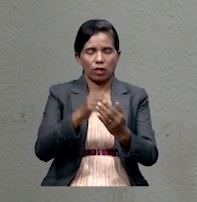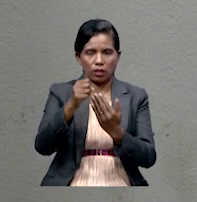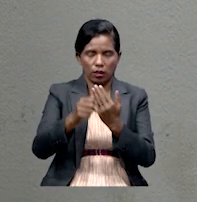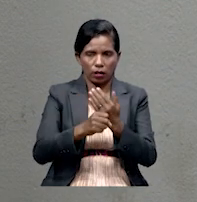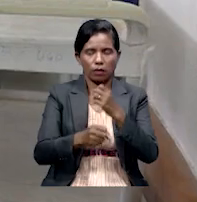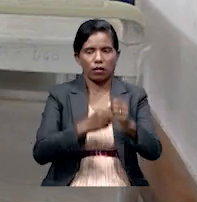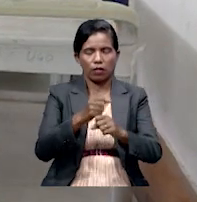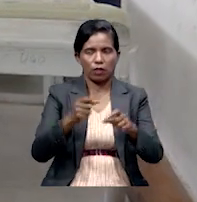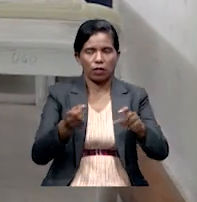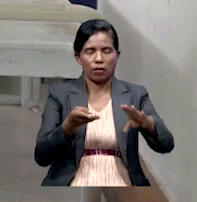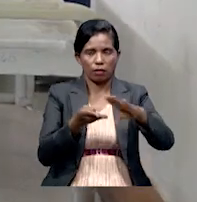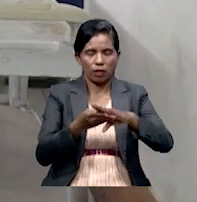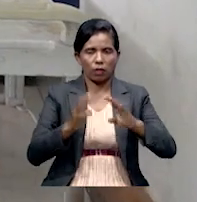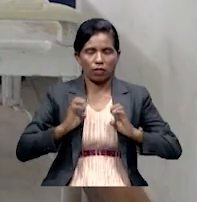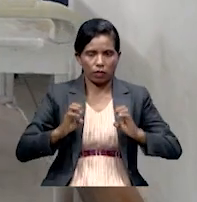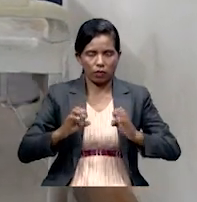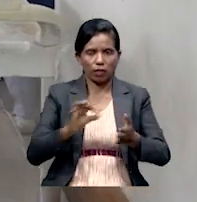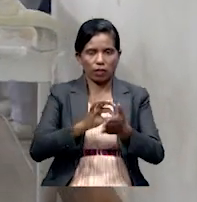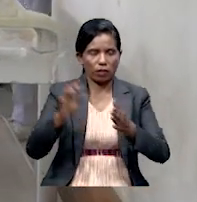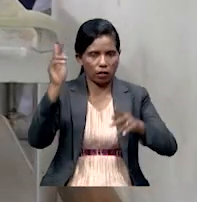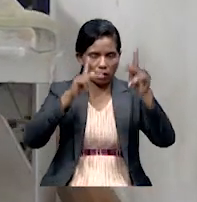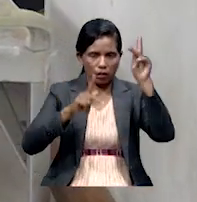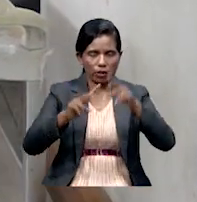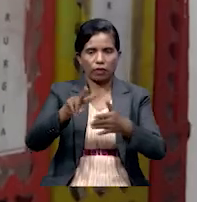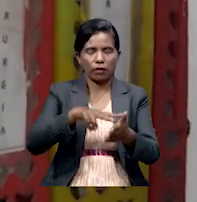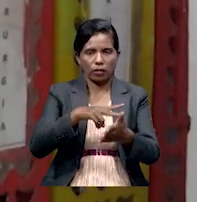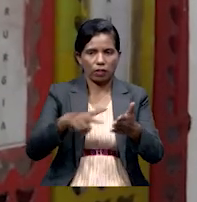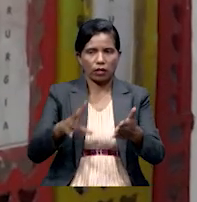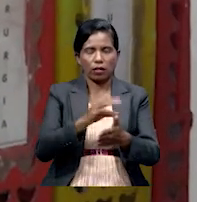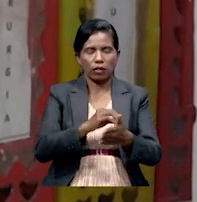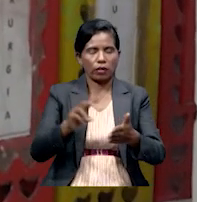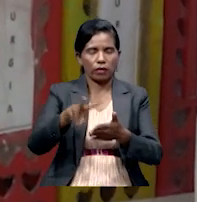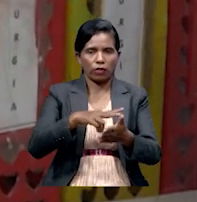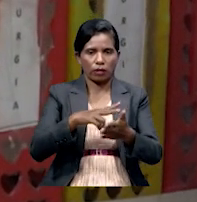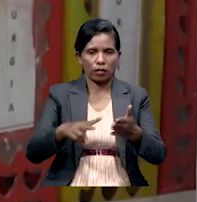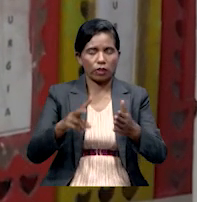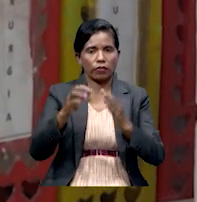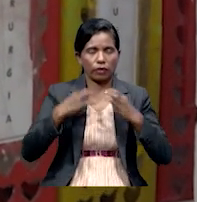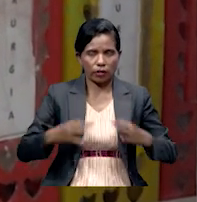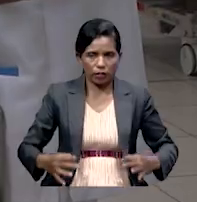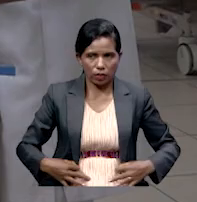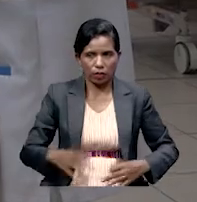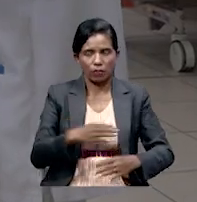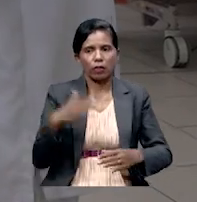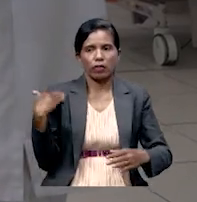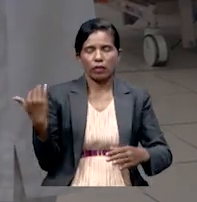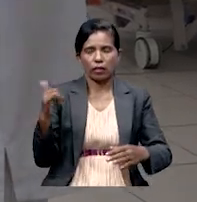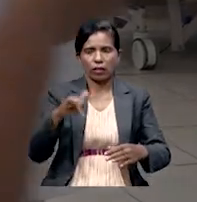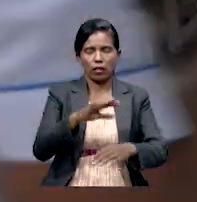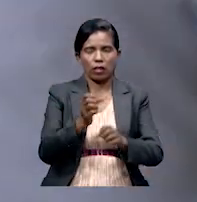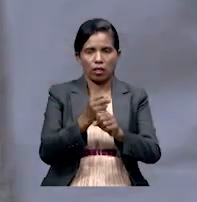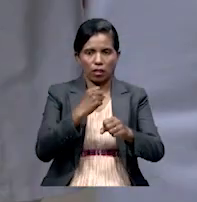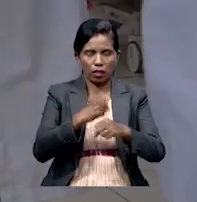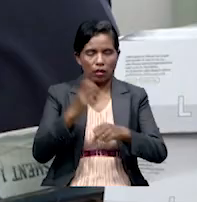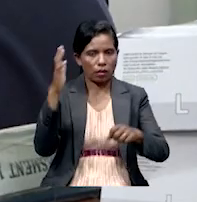tinané, Banco Emergência resiste a caso de violência doméstica no violência físico social, Liliu Bazoven Sirenebe, durante né,